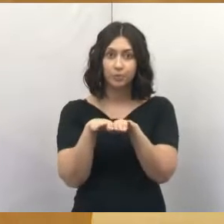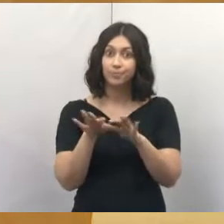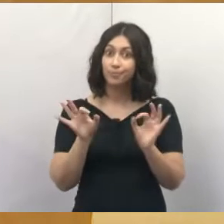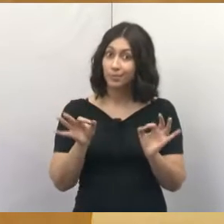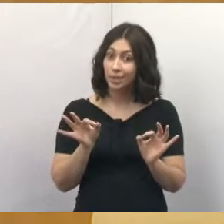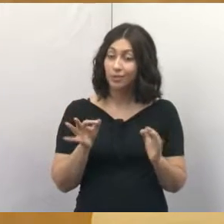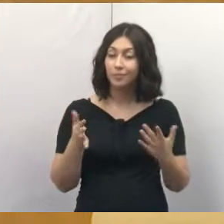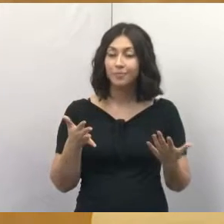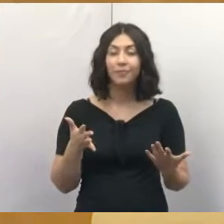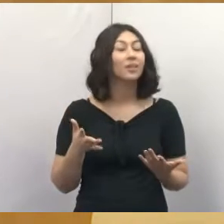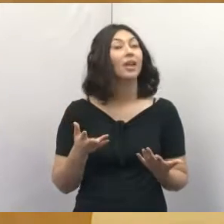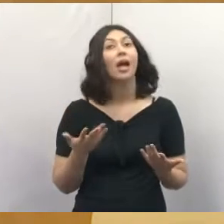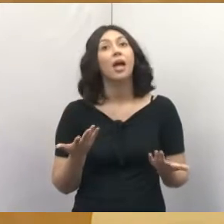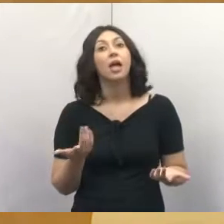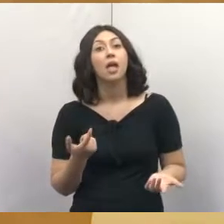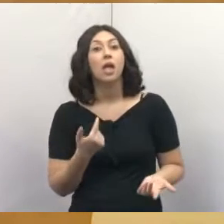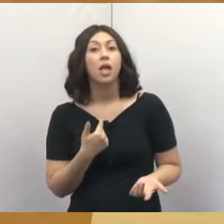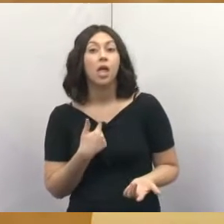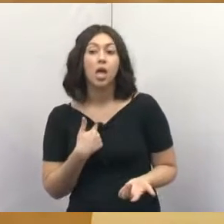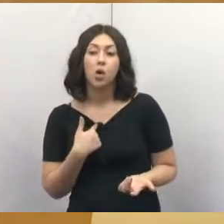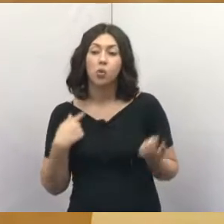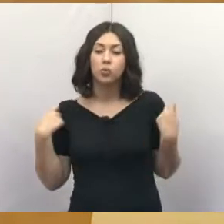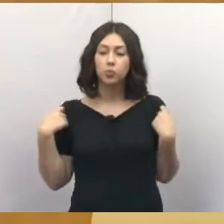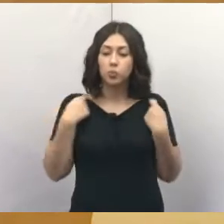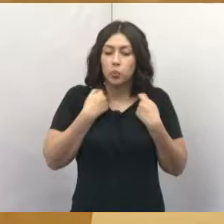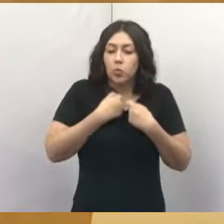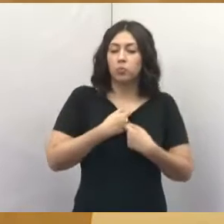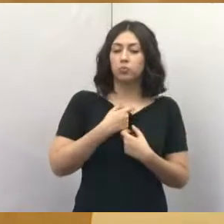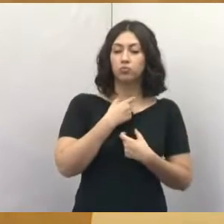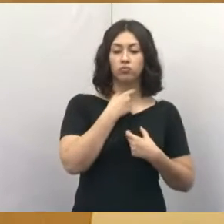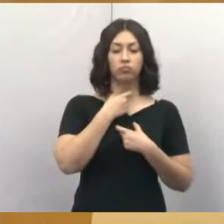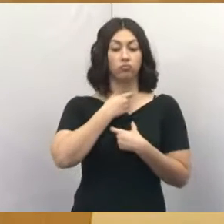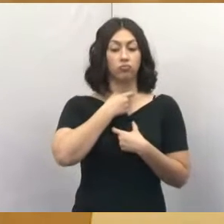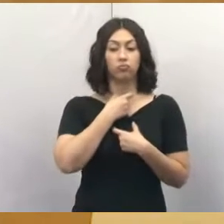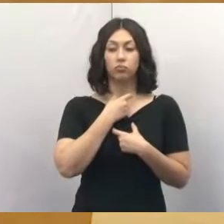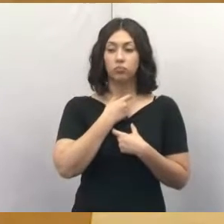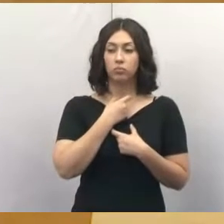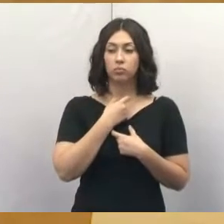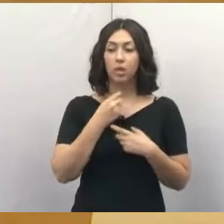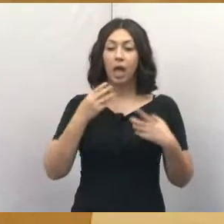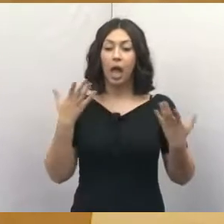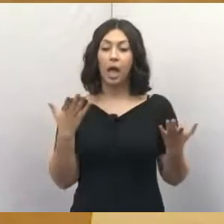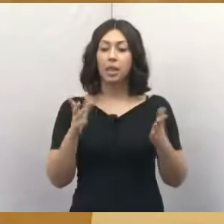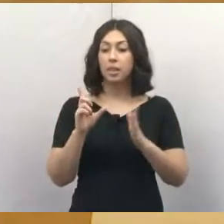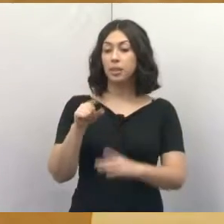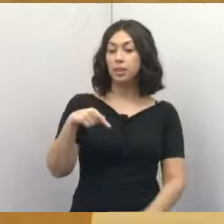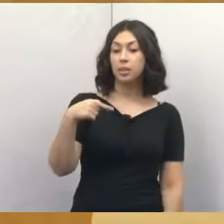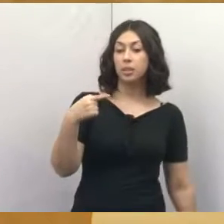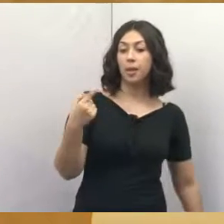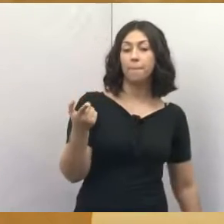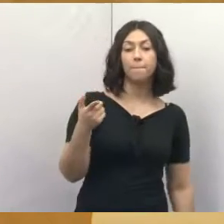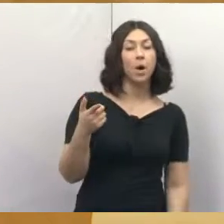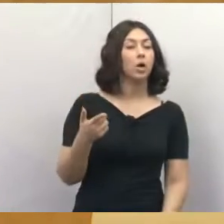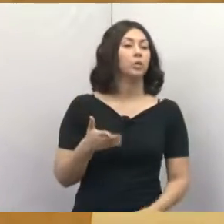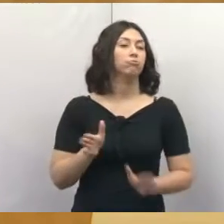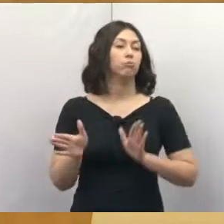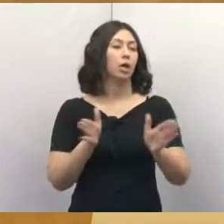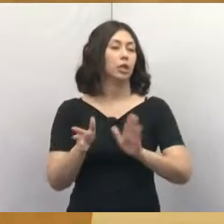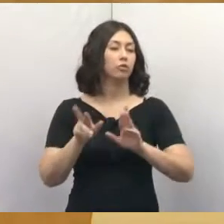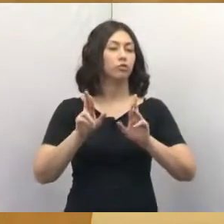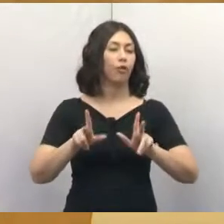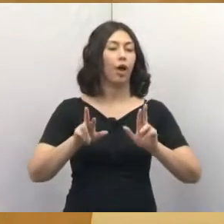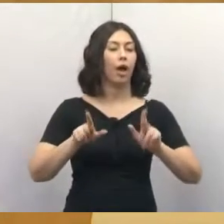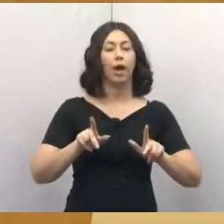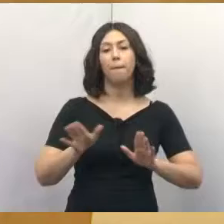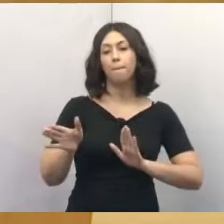é? Não adianta eu vestir aqui o meu terno e outrora estiver aqui em outra legislatura ou em